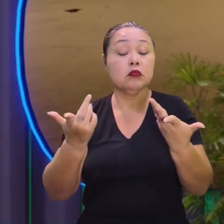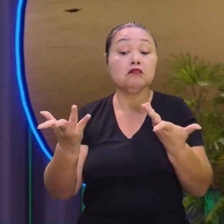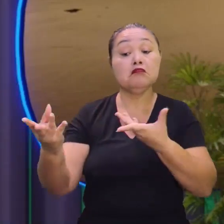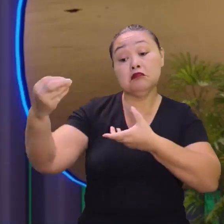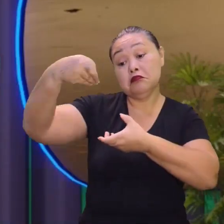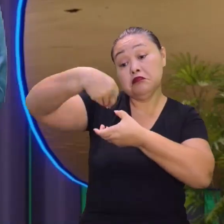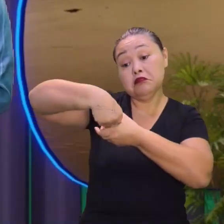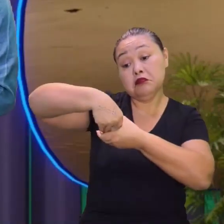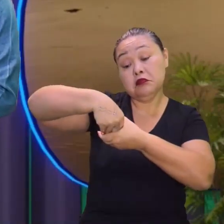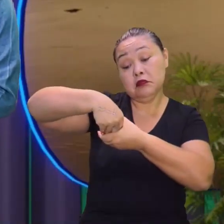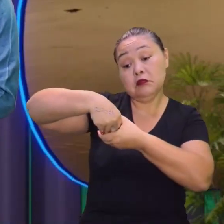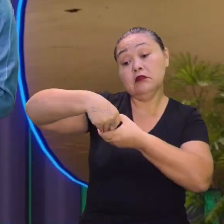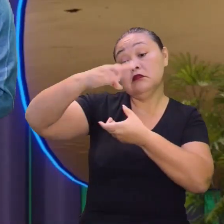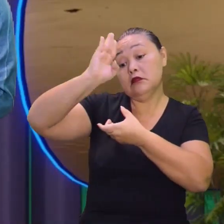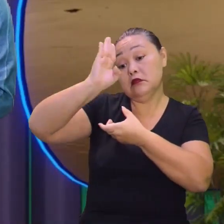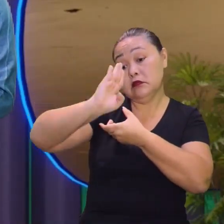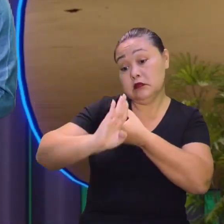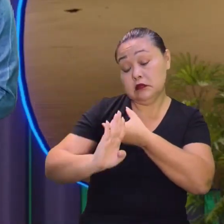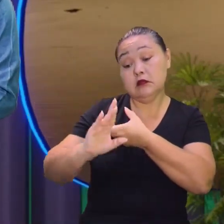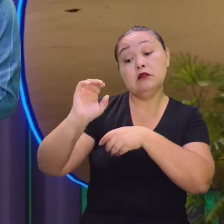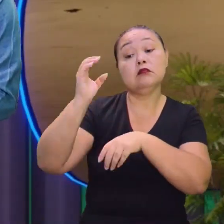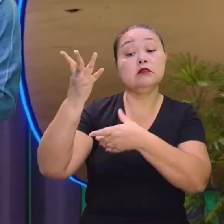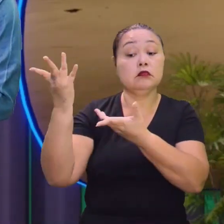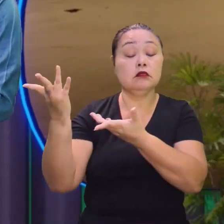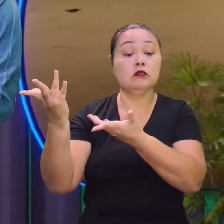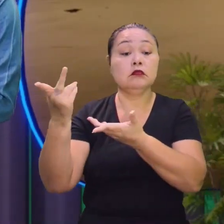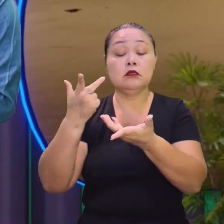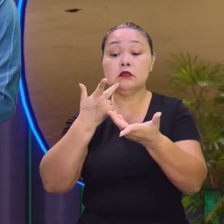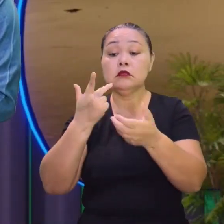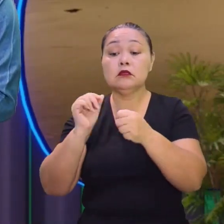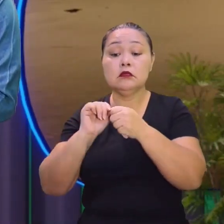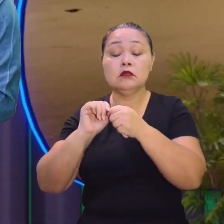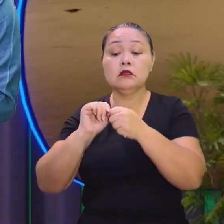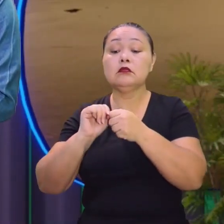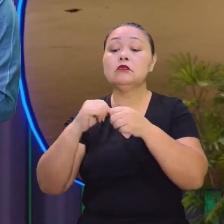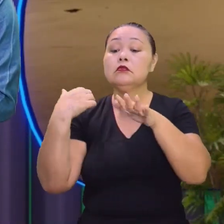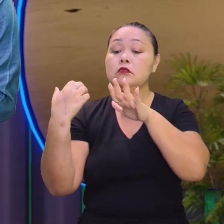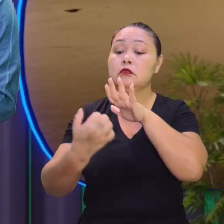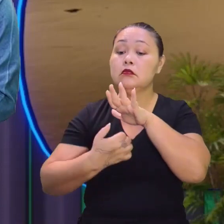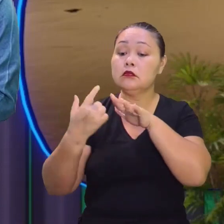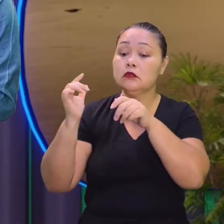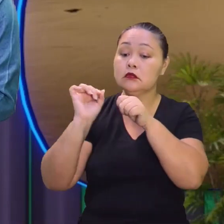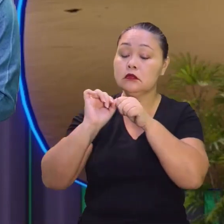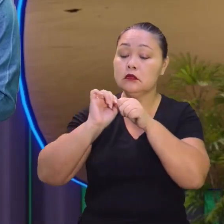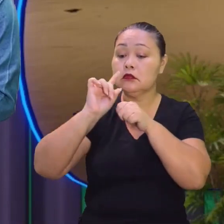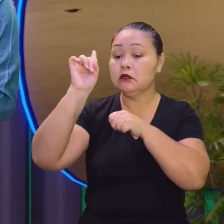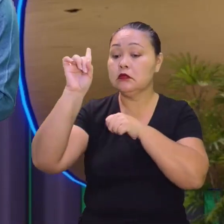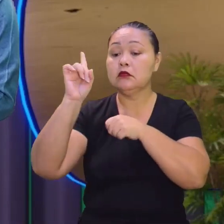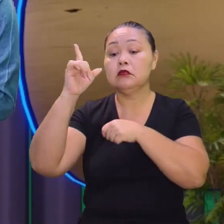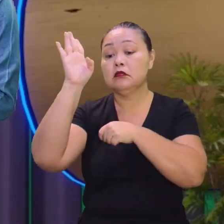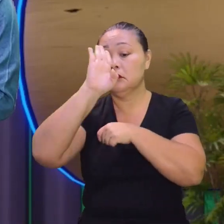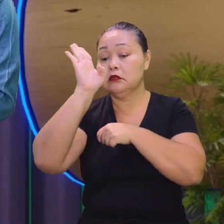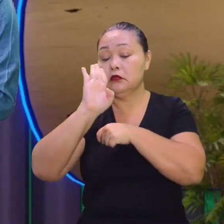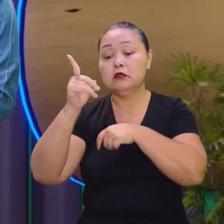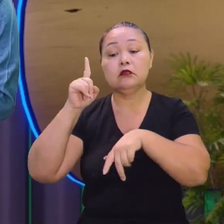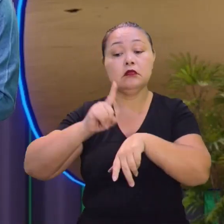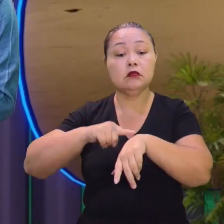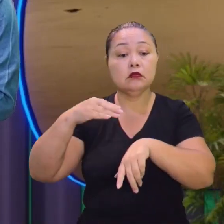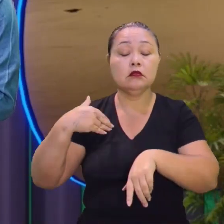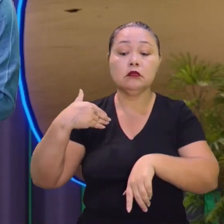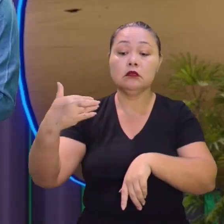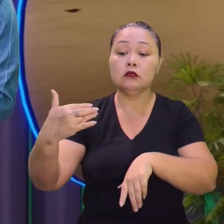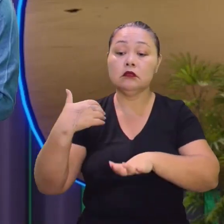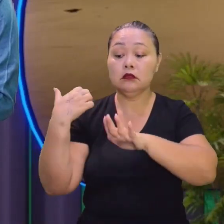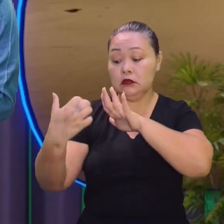está inserida no Brasil. Falamos lá na industrialização do Brasil, que a partir do momento que